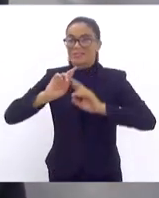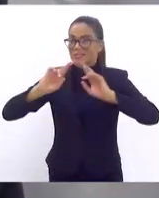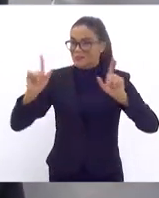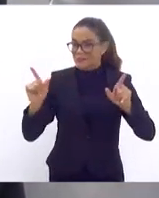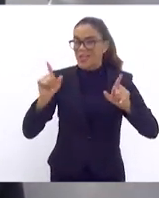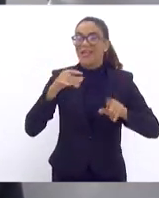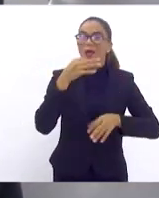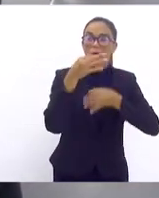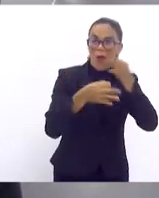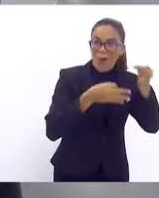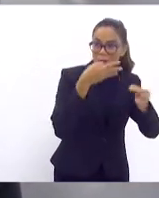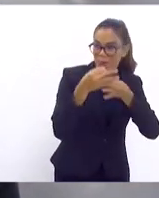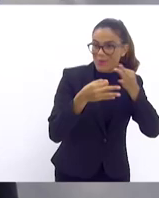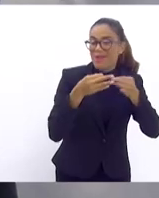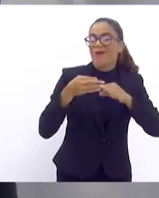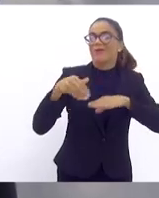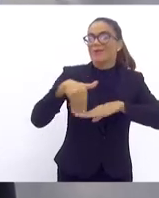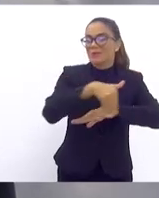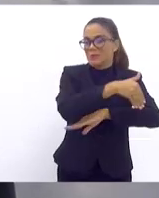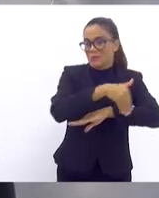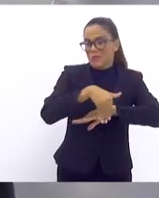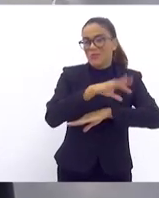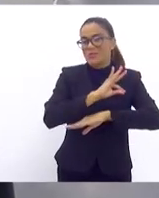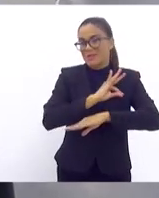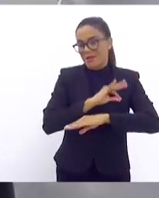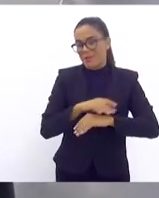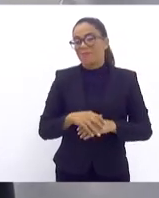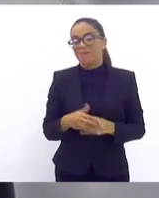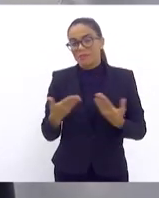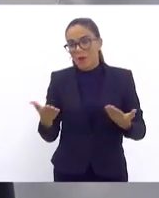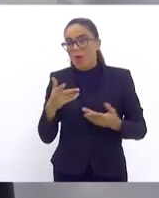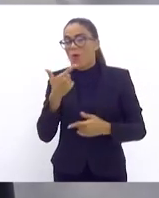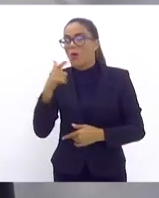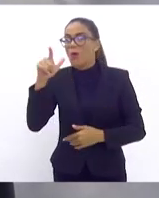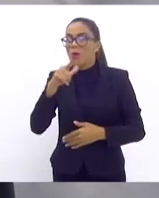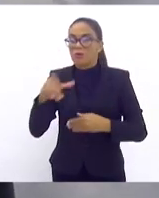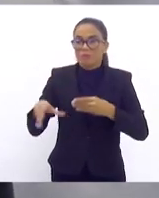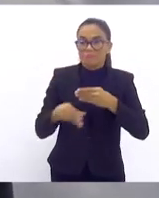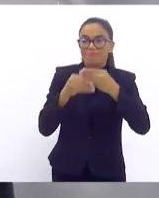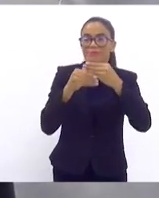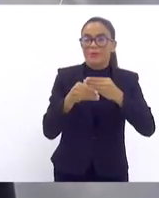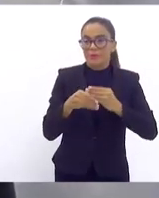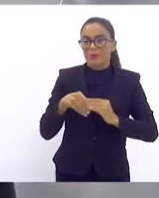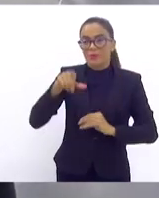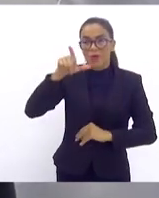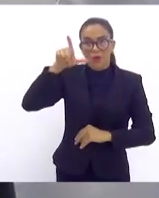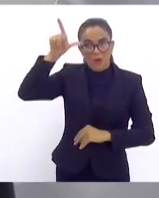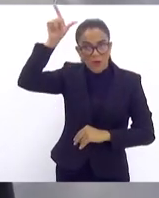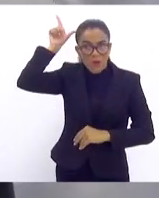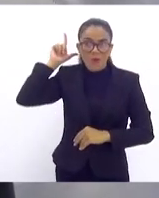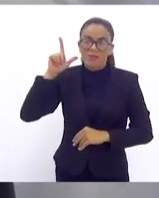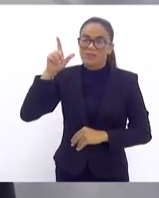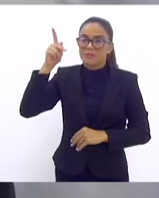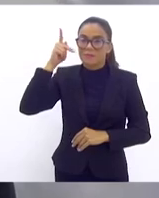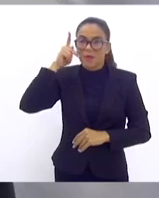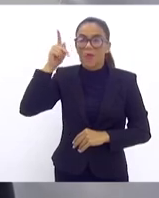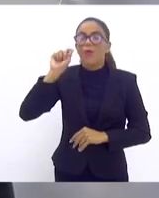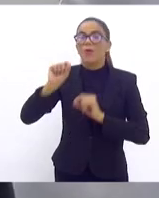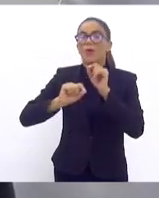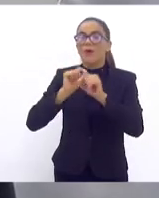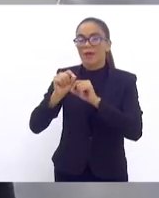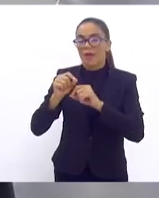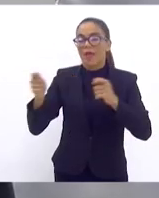um policial na rua, etc. Então, nesse sentido. A outra questão colocada pelo deputado Luiz Paulo é a questão da competência. De fato, assiste